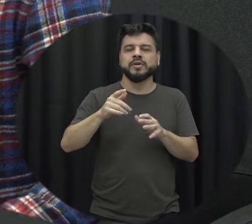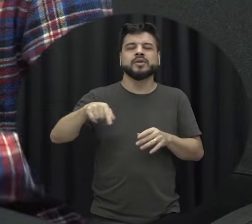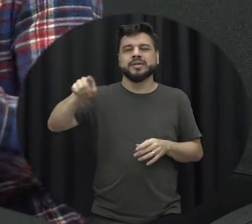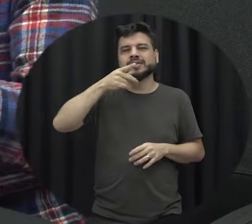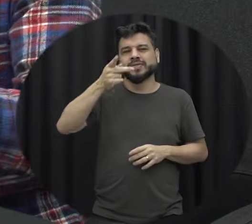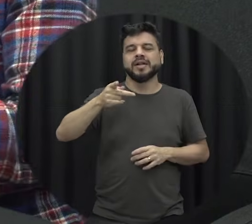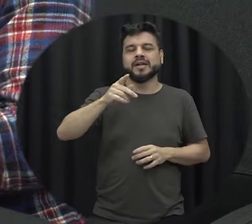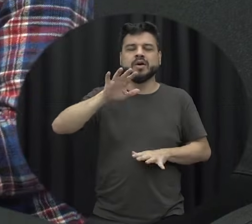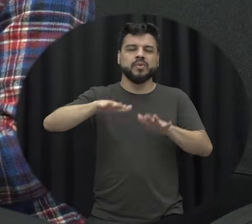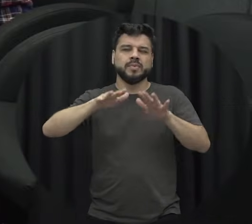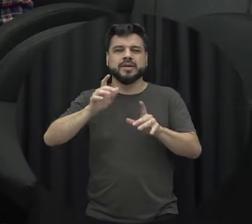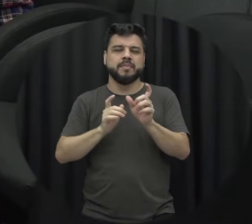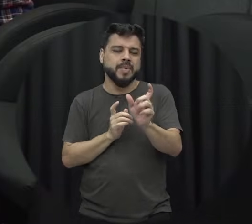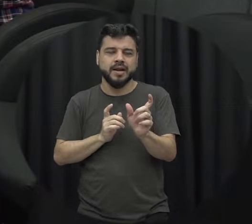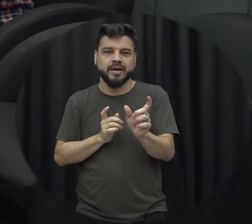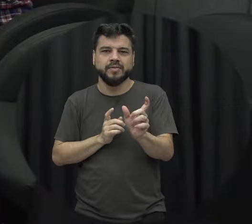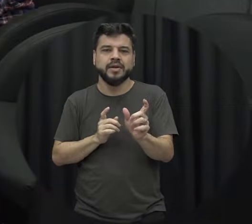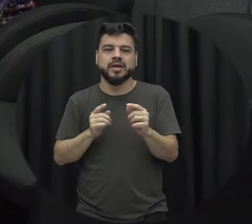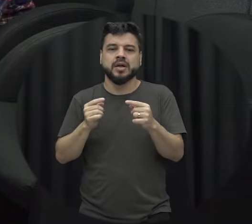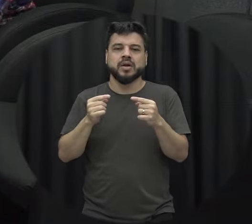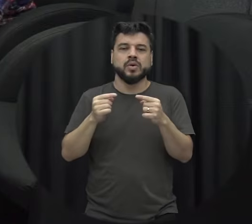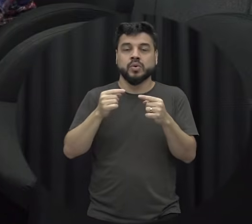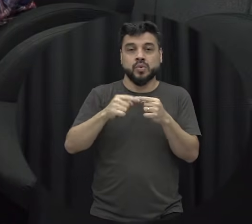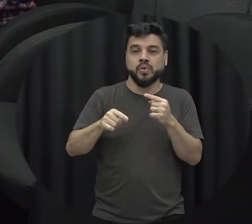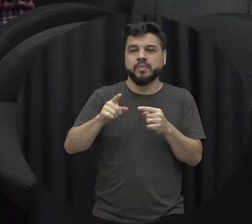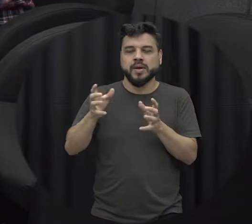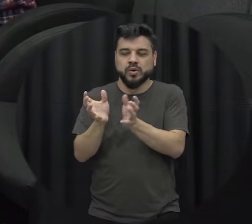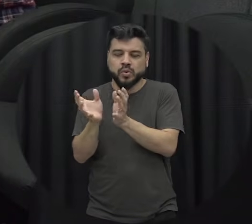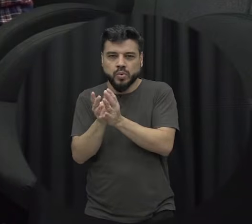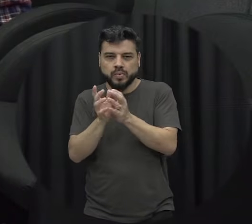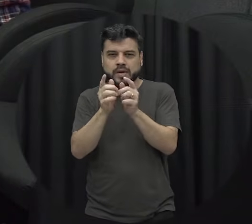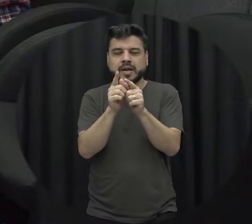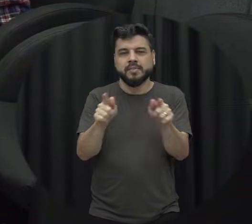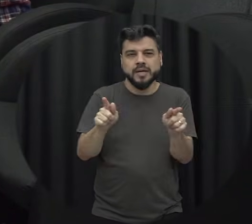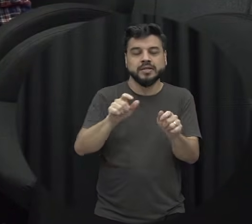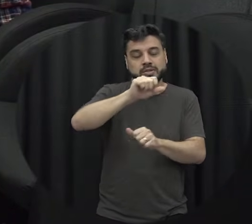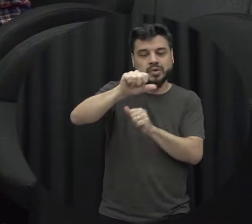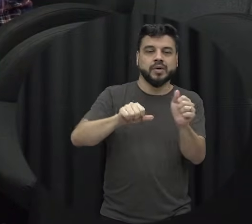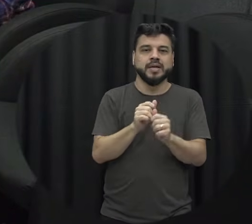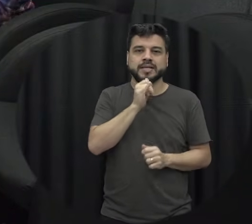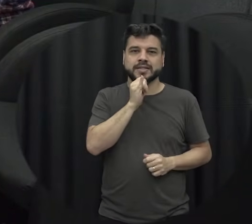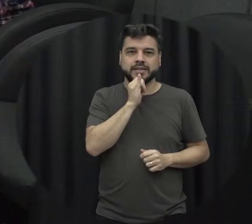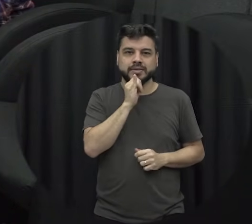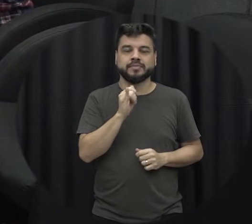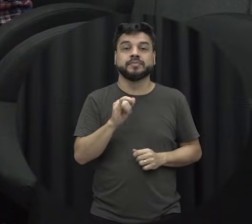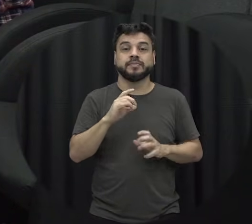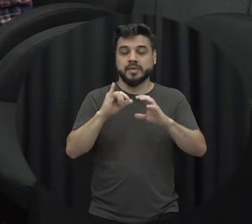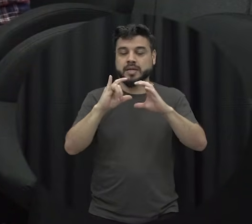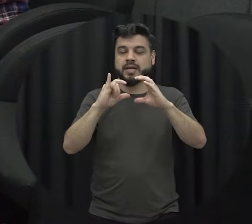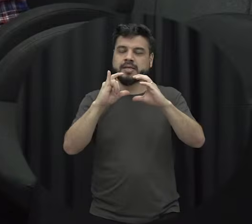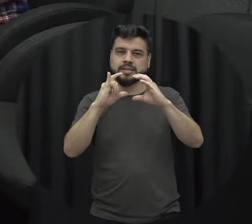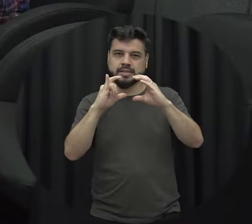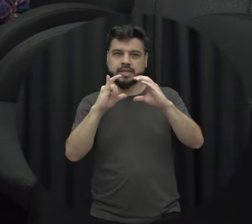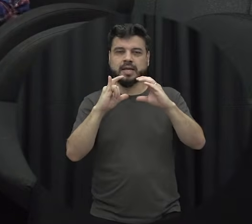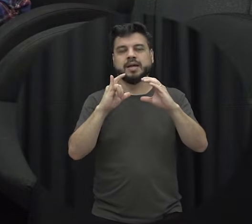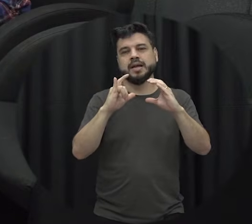palavras que não são de uma classe gramatical em outra, né? A gente, por exemplo, A gente tem aí o Instagram, né, que é uma coisa